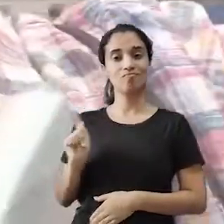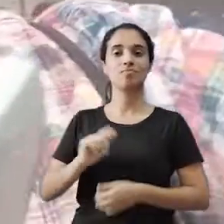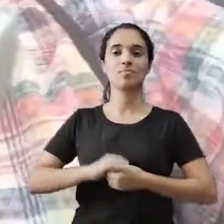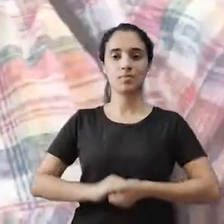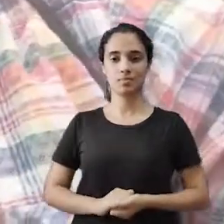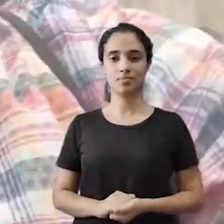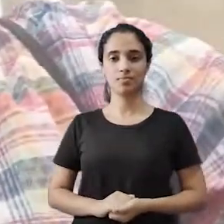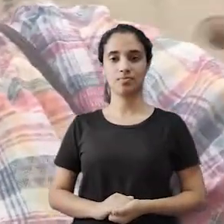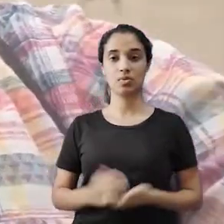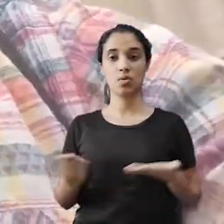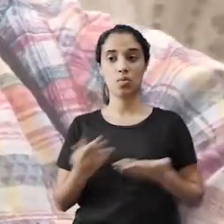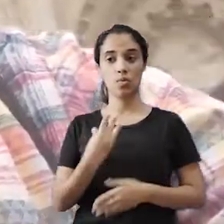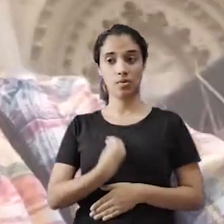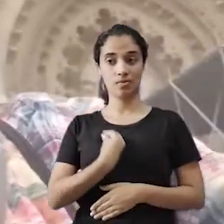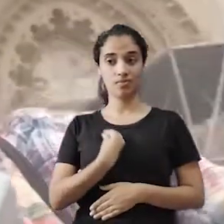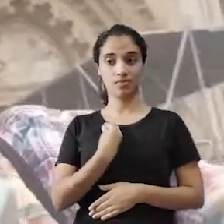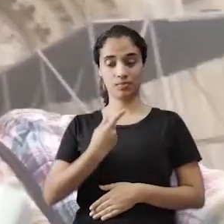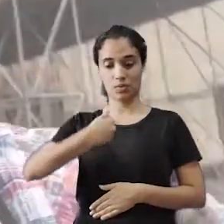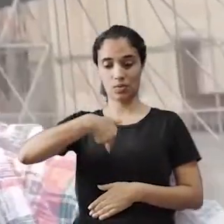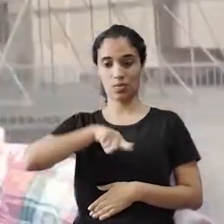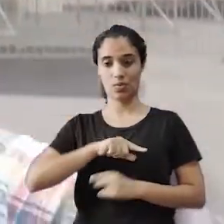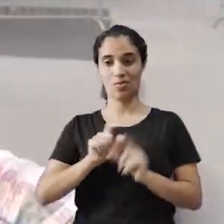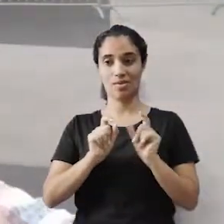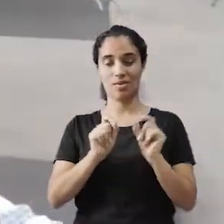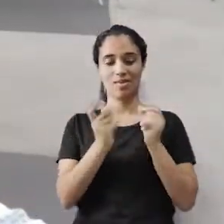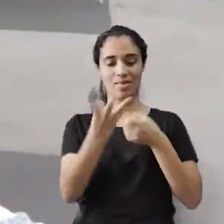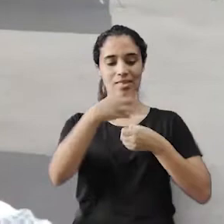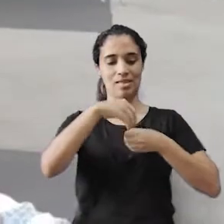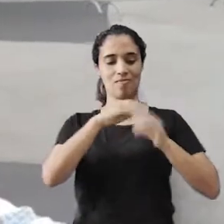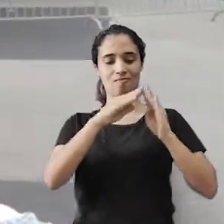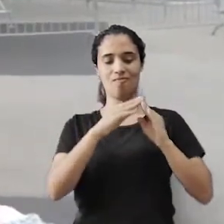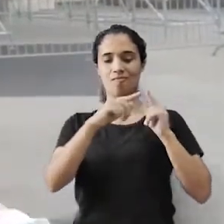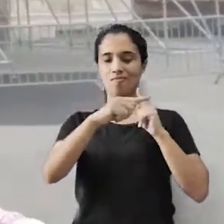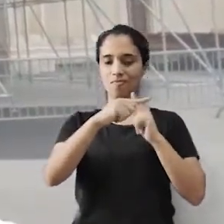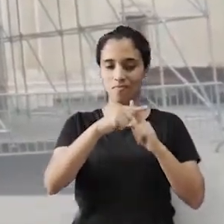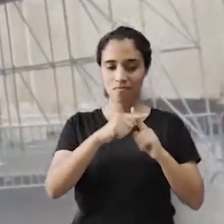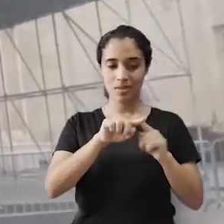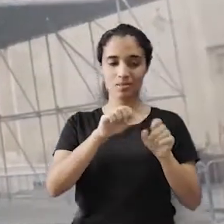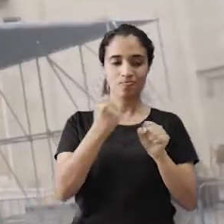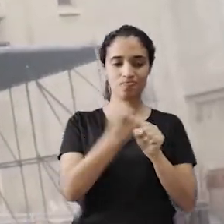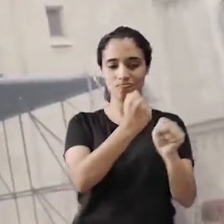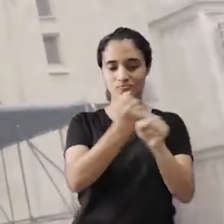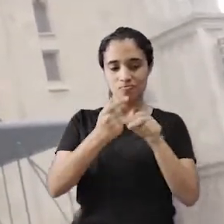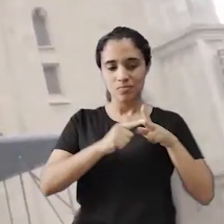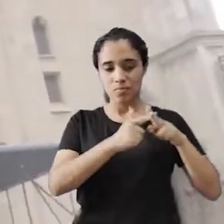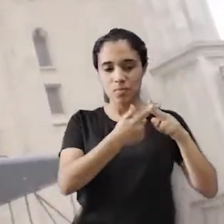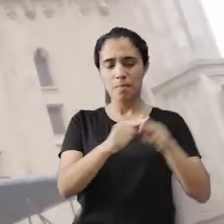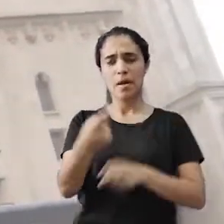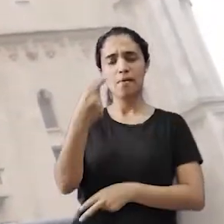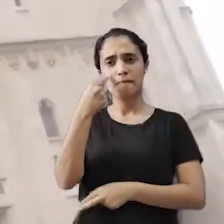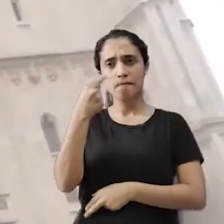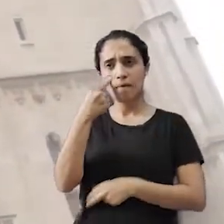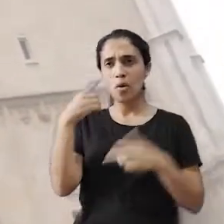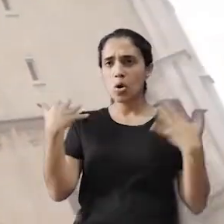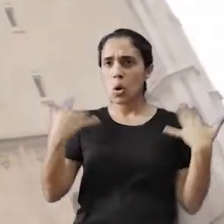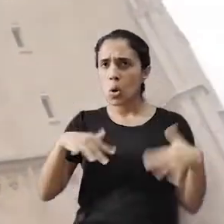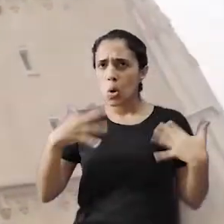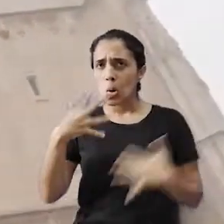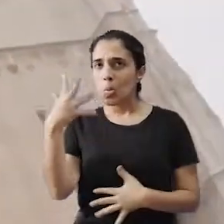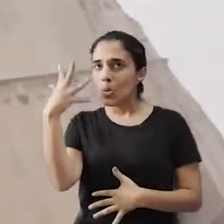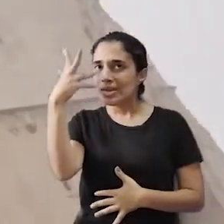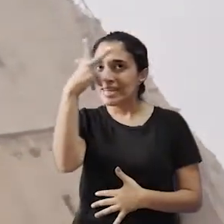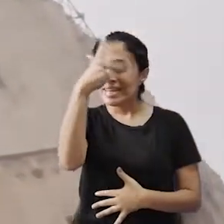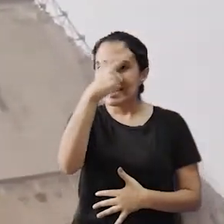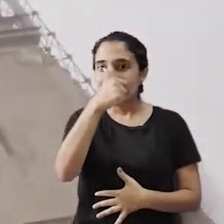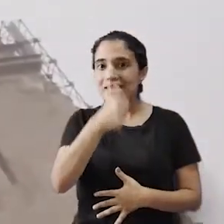Estamos agora aqui na catedral. Tá, a catedral tá em reforma, mas olha como ela é